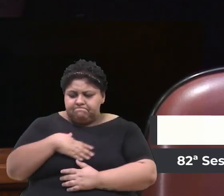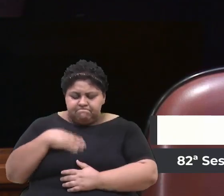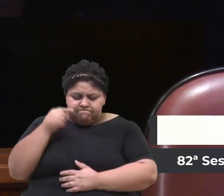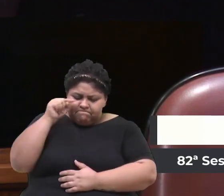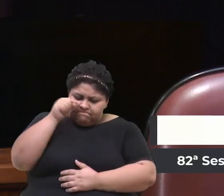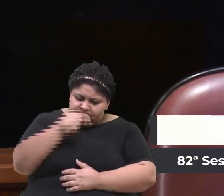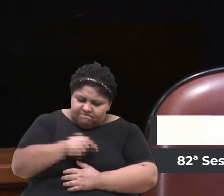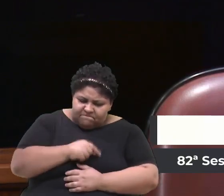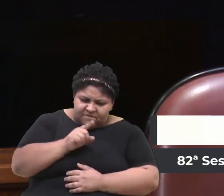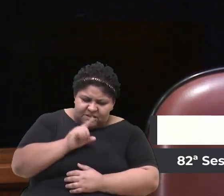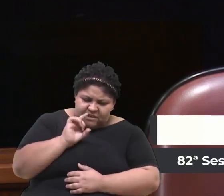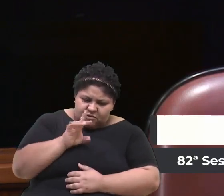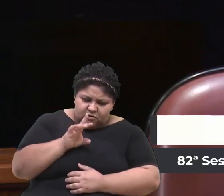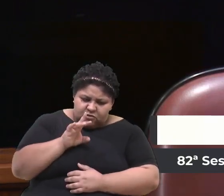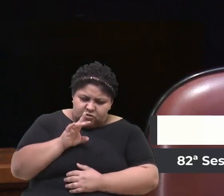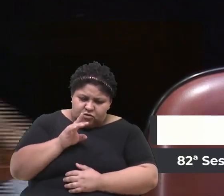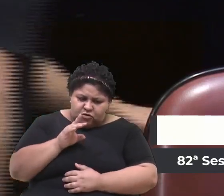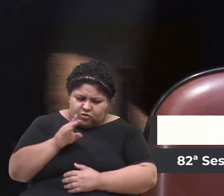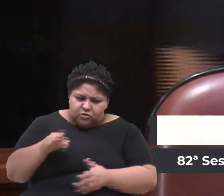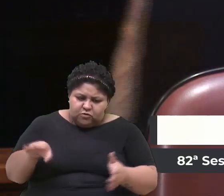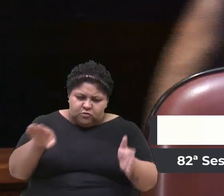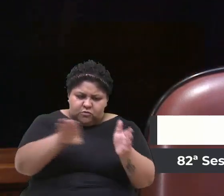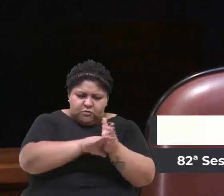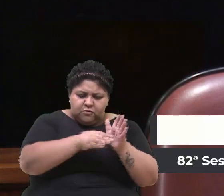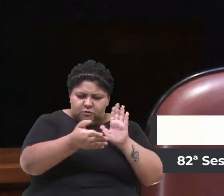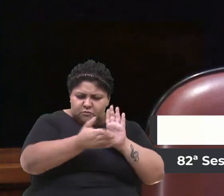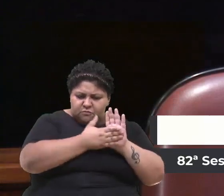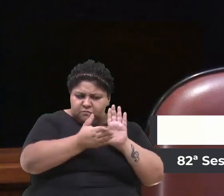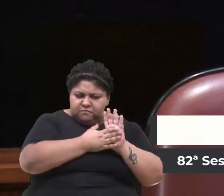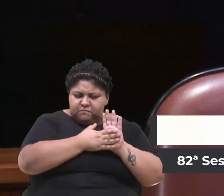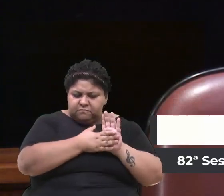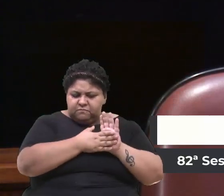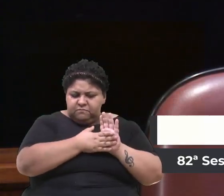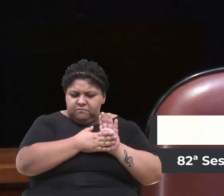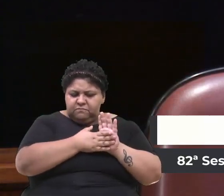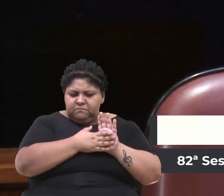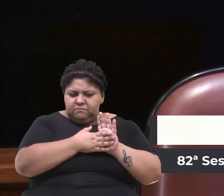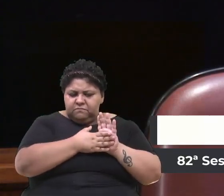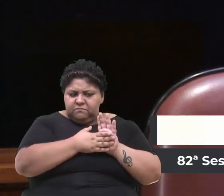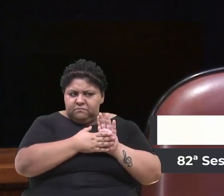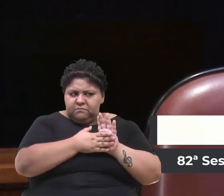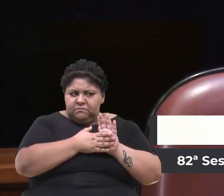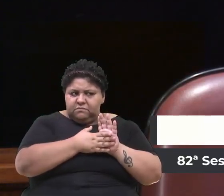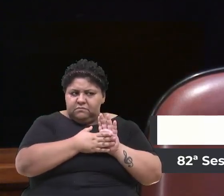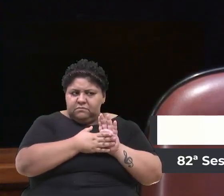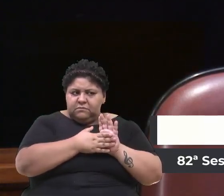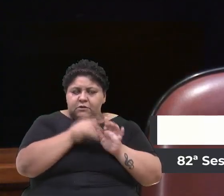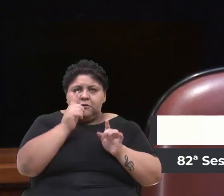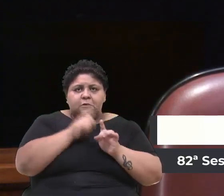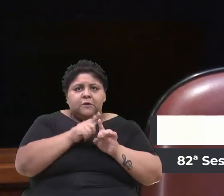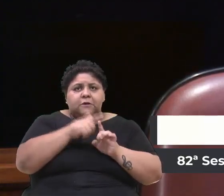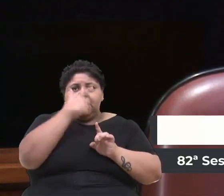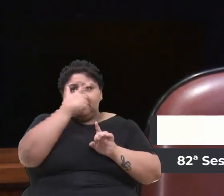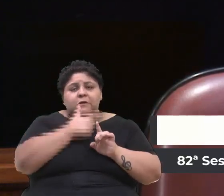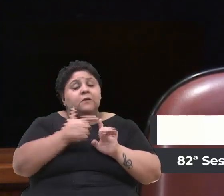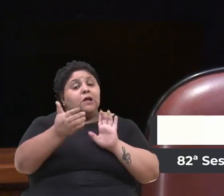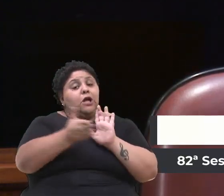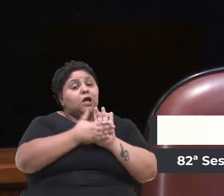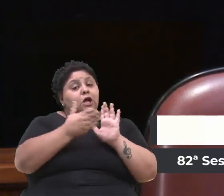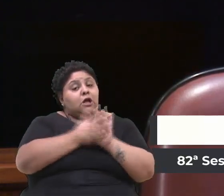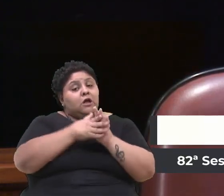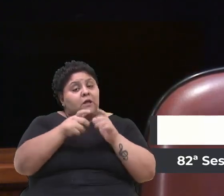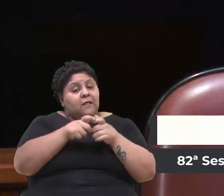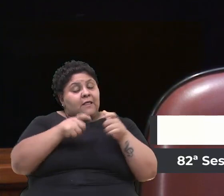quando vem um plano, assim, bem na corrida, né? Porque eu acho que para um plano desse tamanho, para uma lei desse